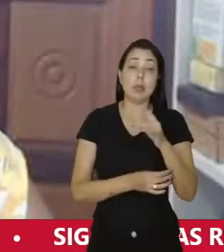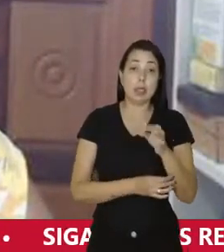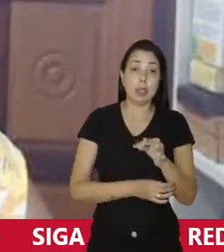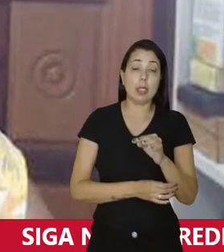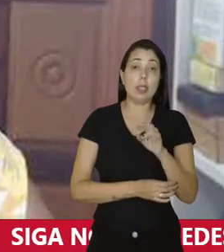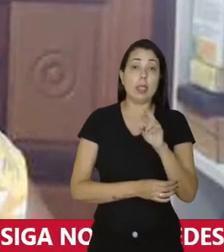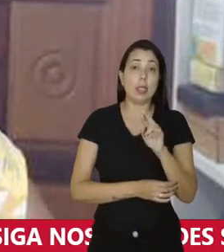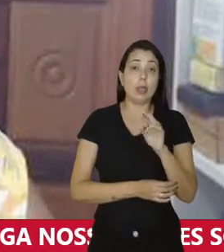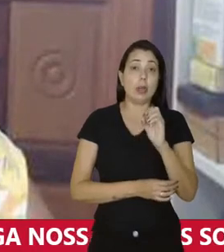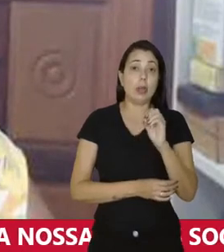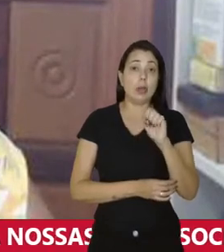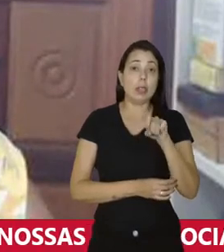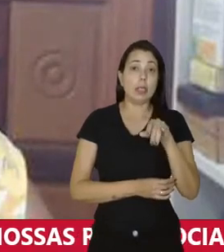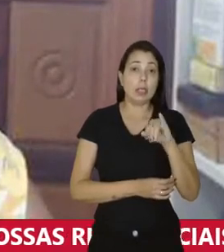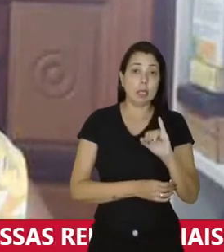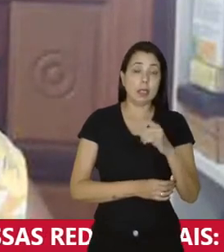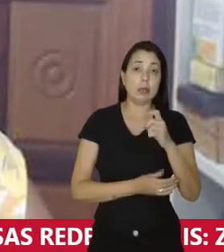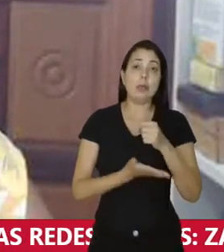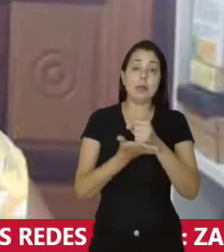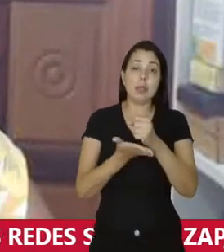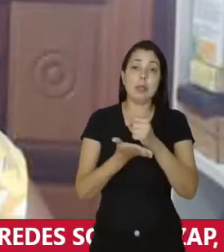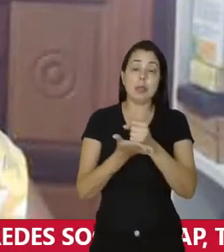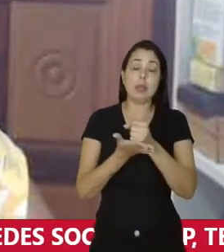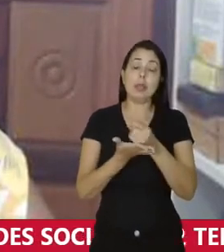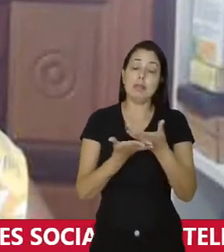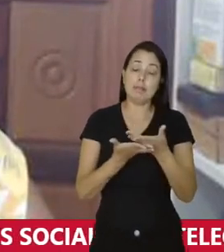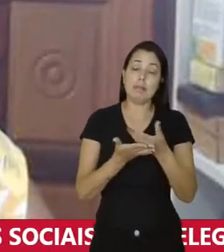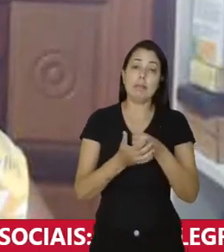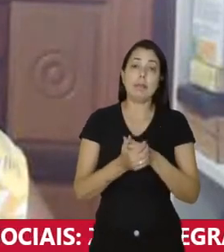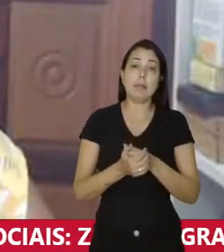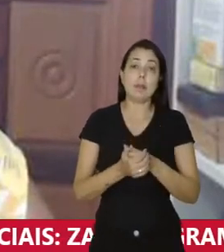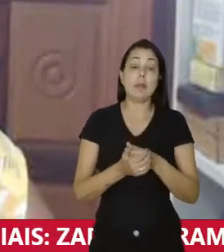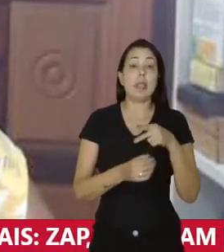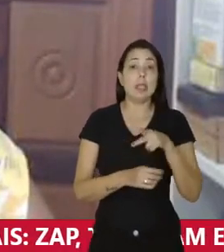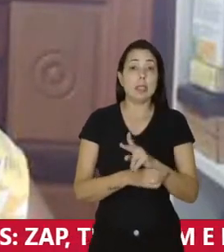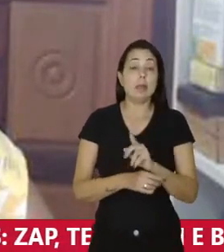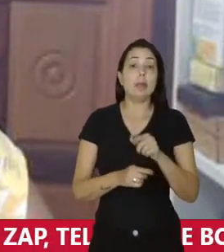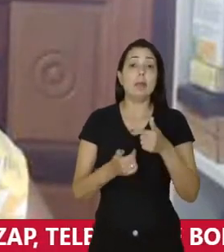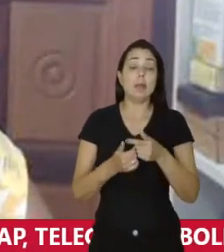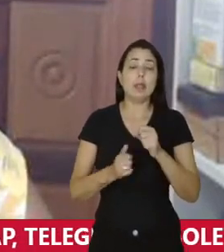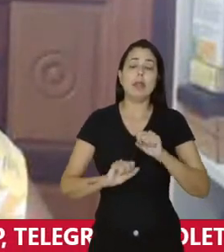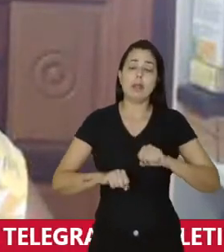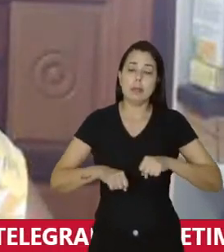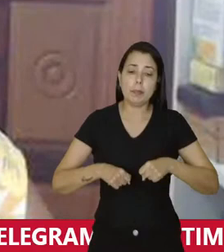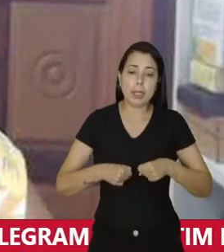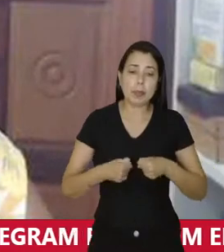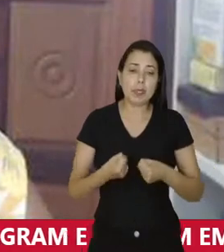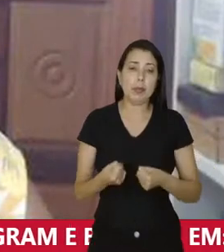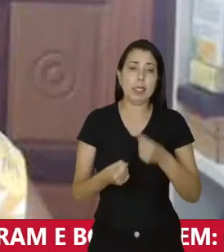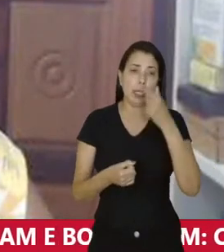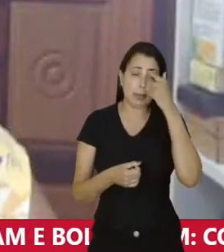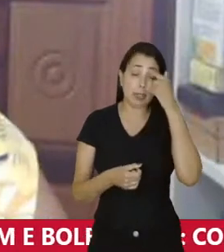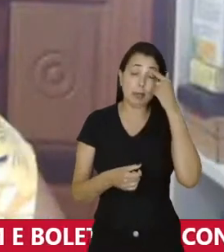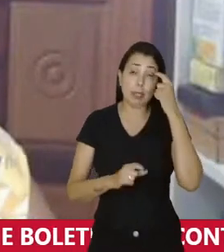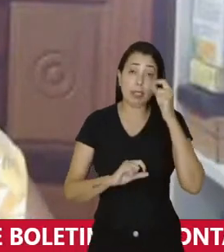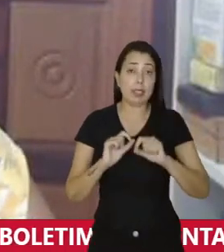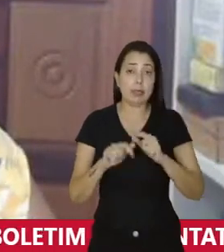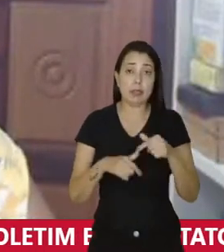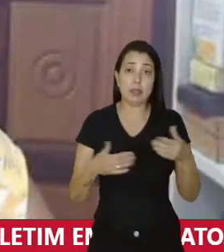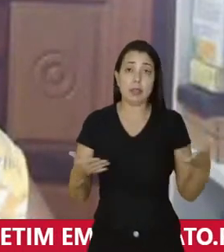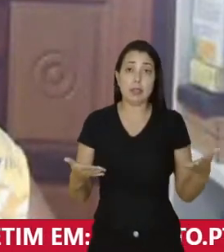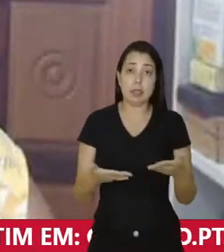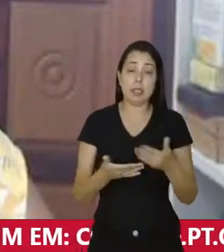a sua assessora, a nossa assessora querida, que sempre nos dá uma tremenda força e que está aqui nos assistindo. E um